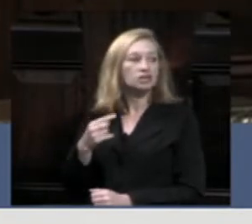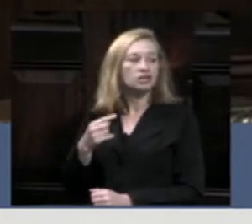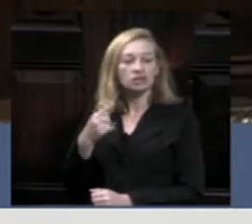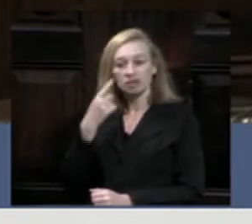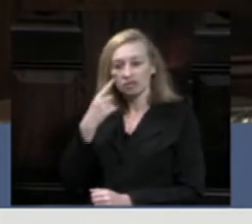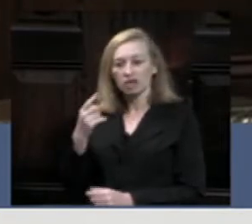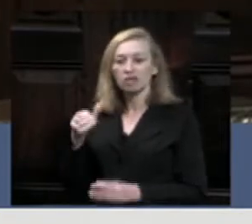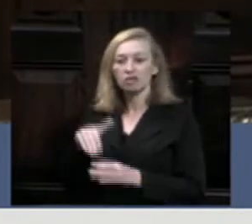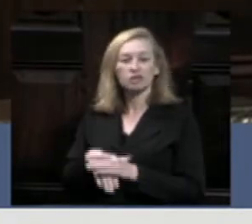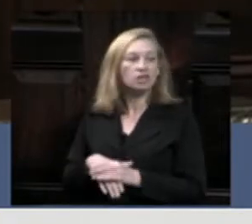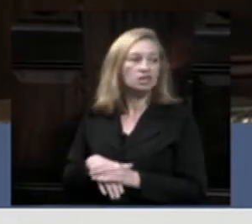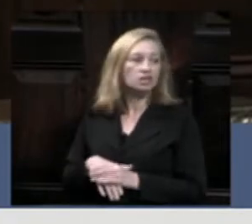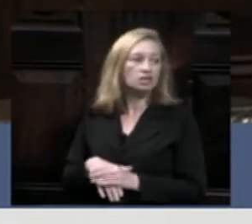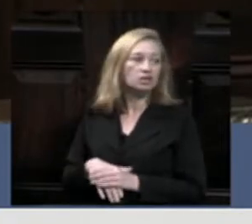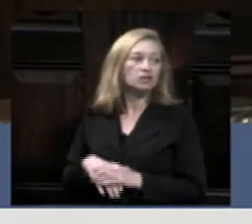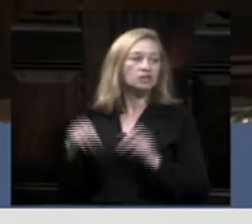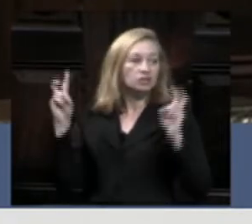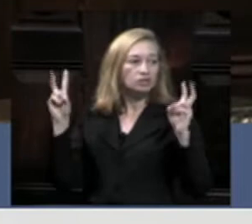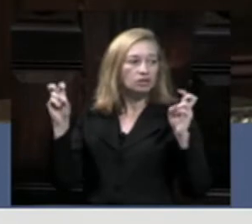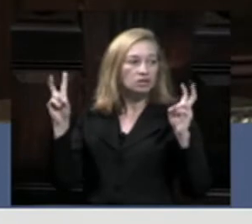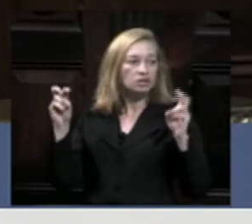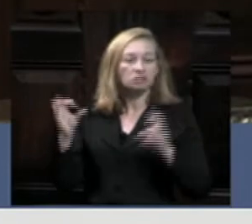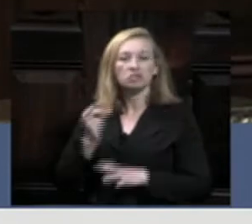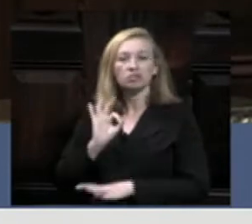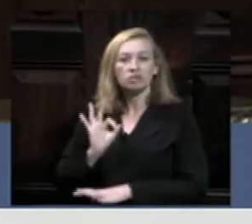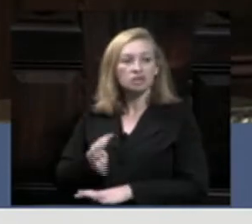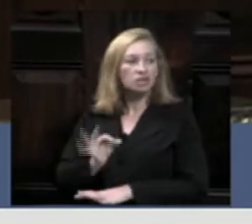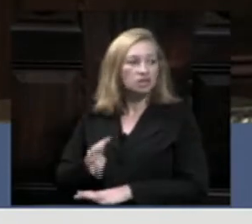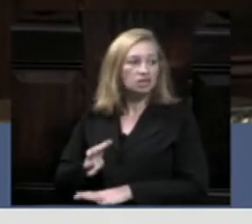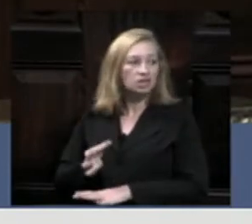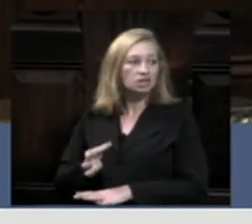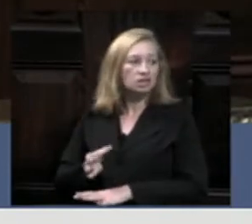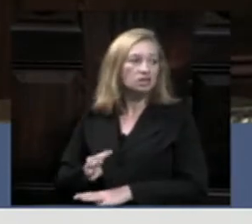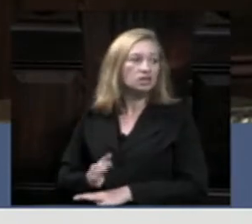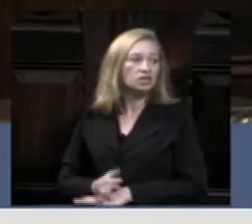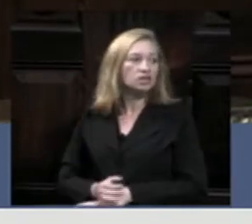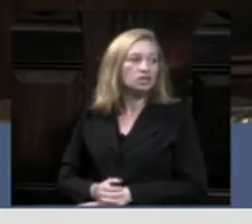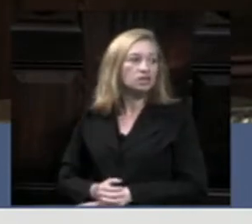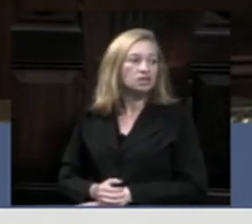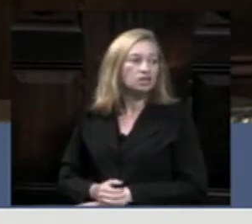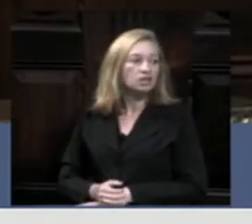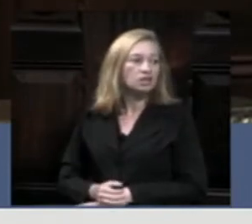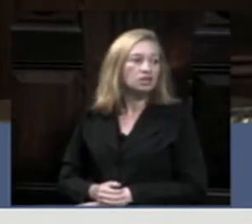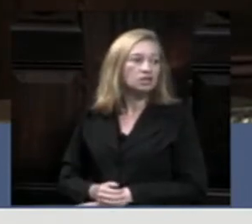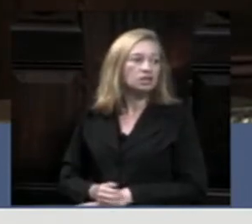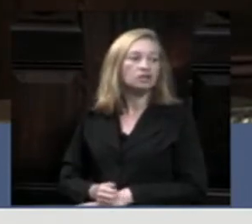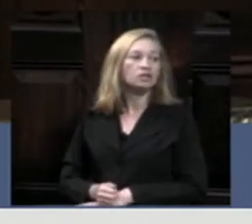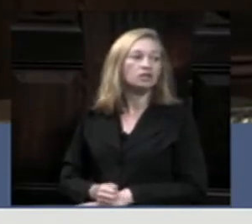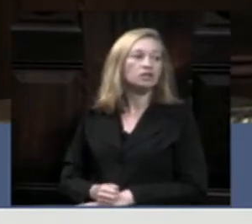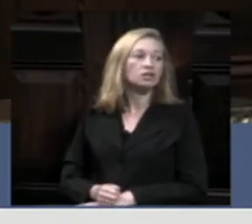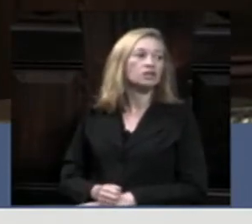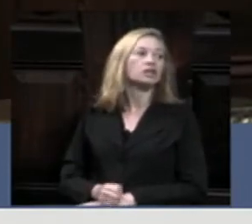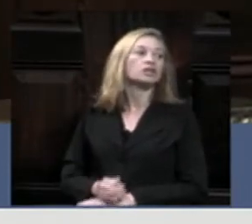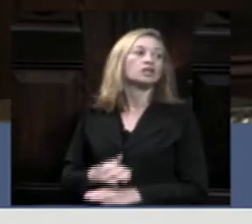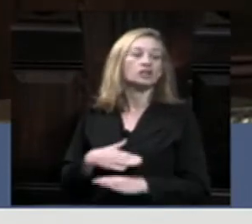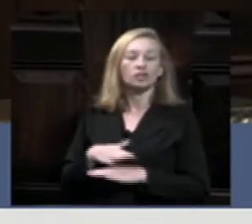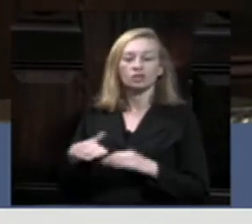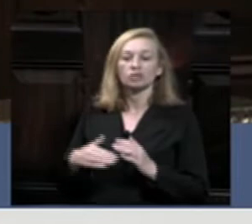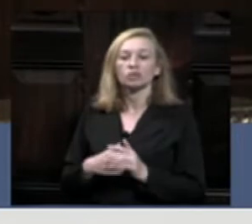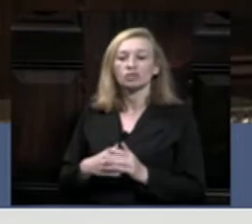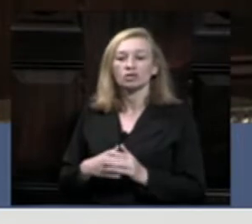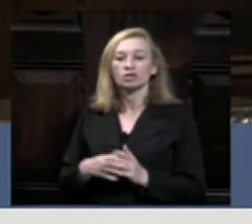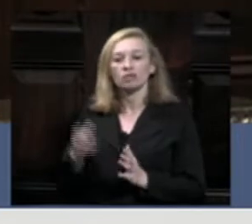votação esta matéria e tenho certeza mais absoluta que o plenário há de